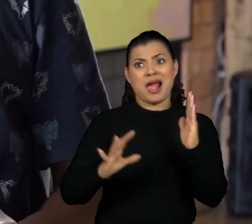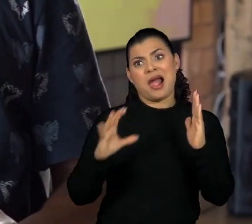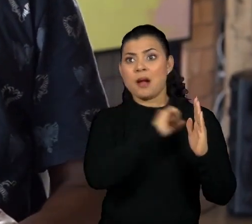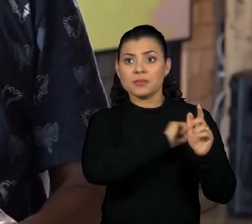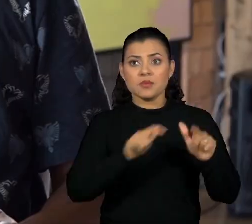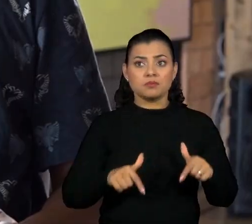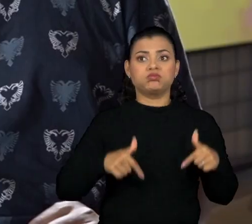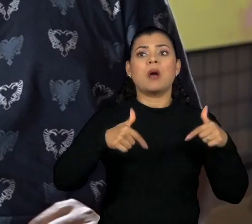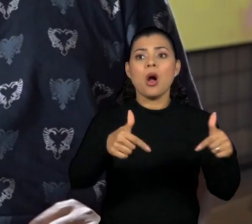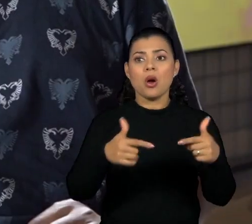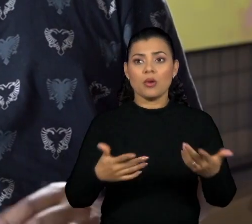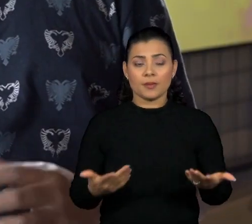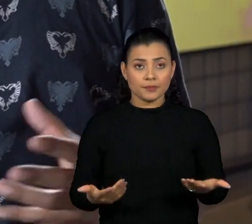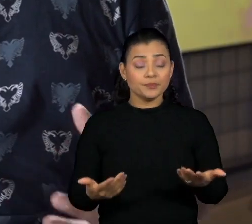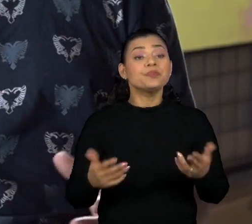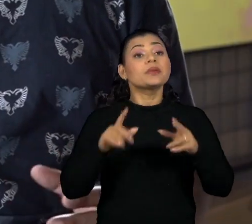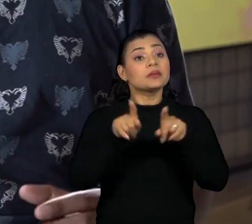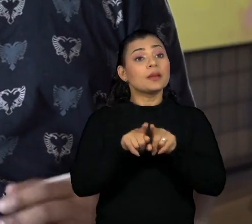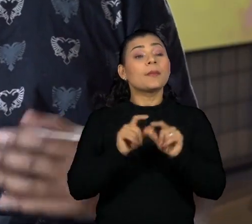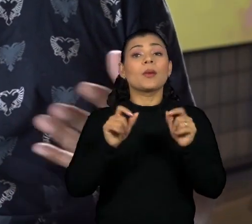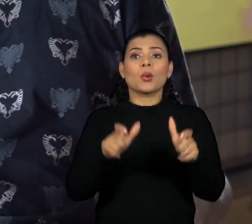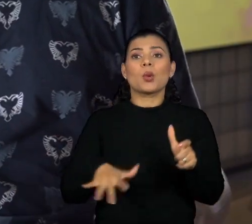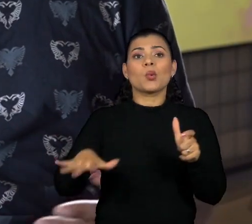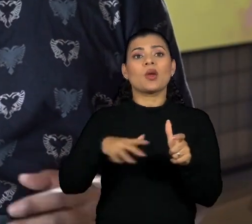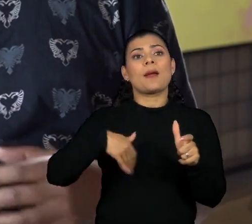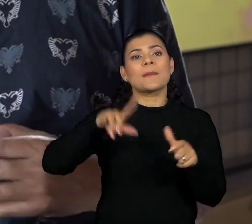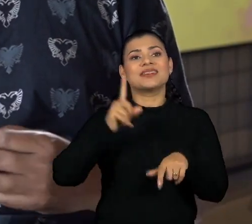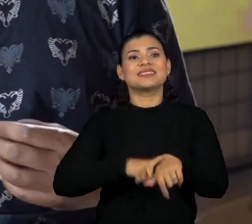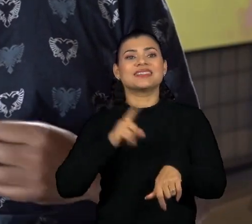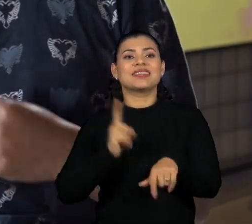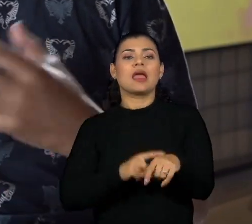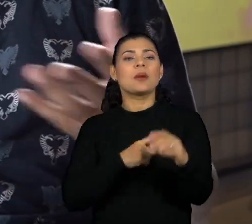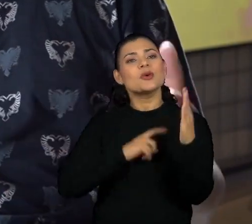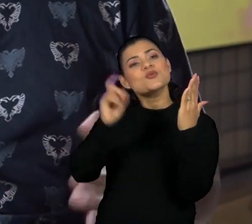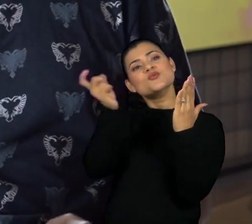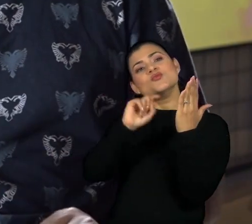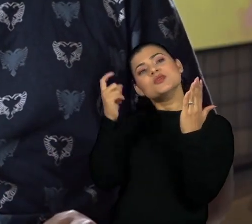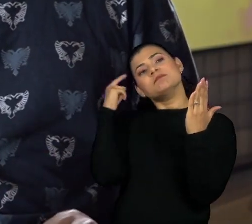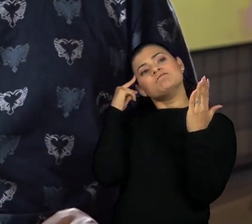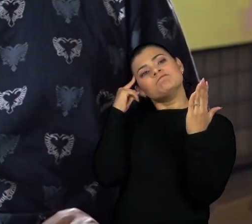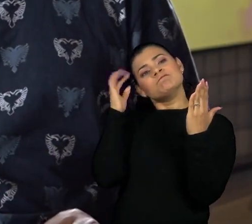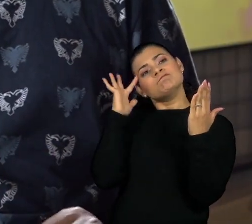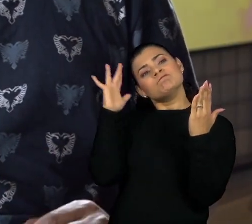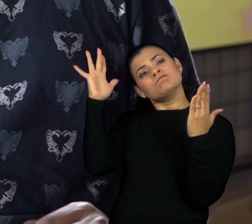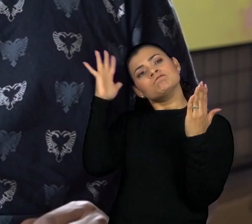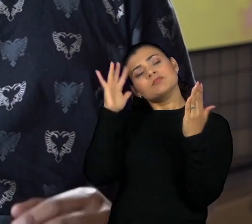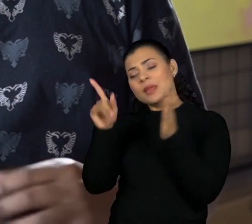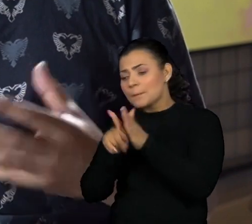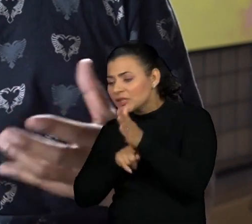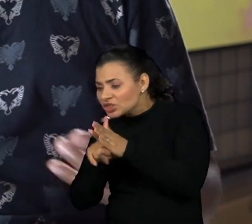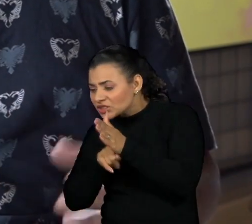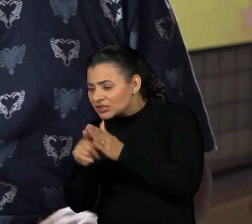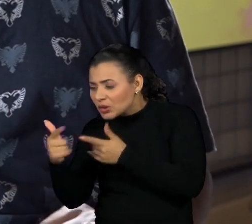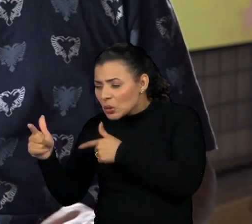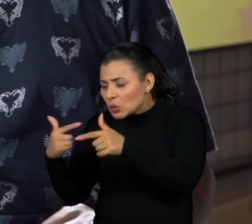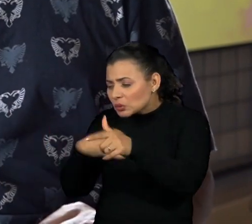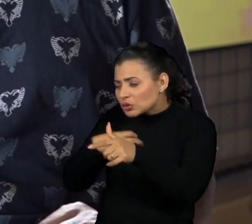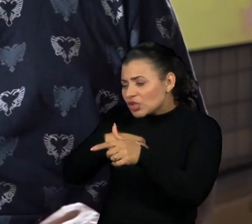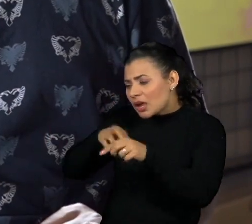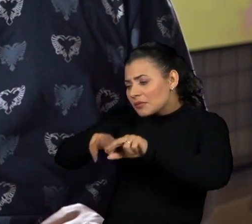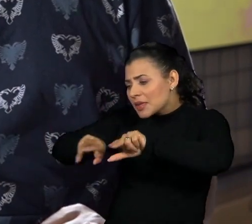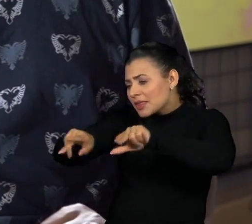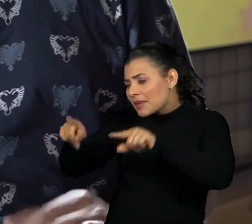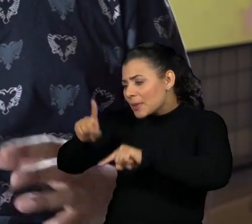como suporte. Sendo que no ateliê não, tenho muito mais tempo, posso ali aplicar as pesquisas com outros